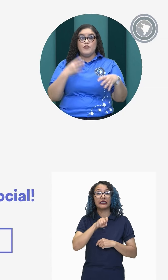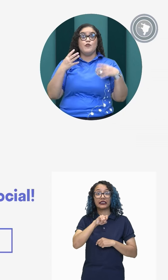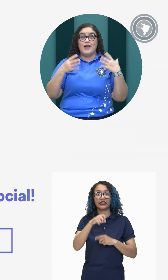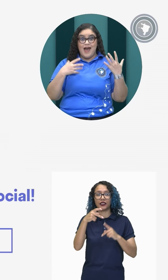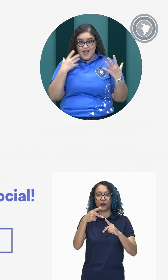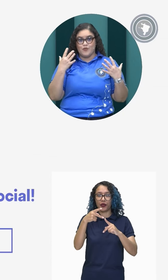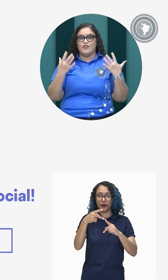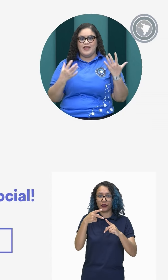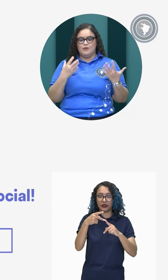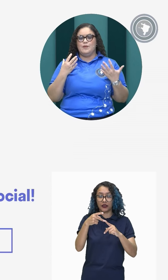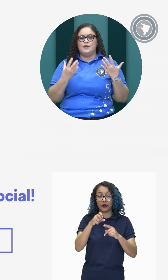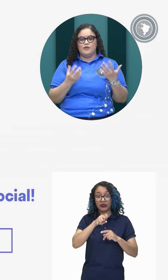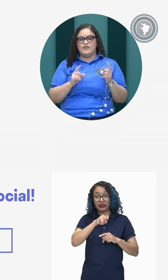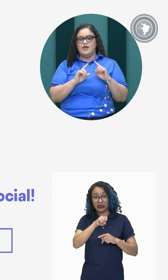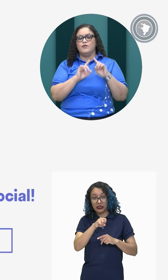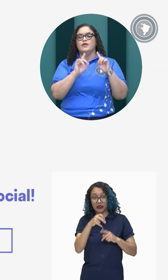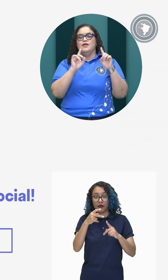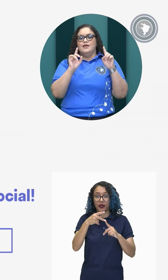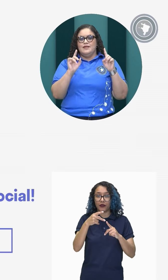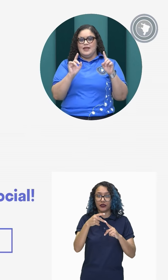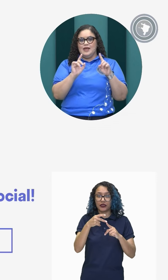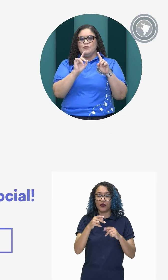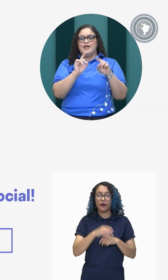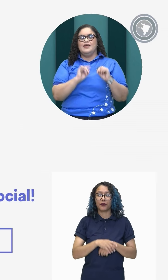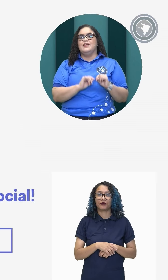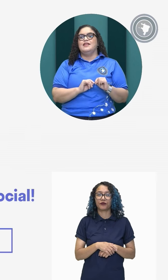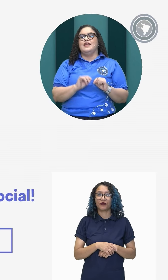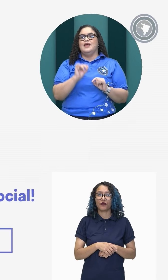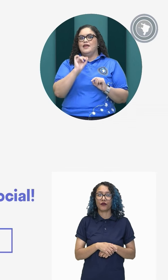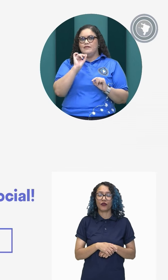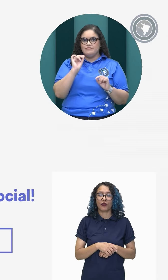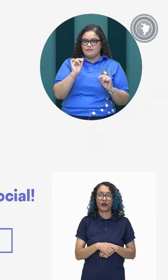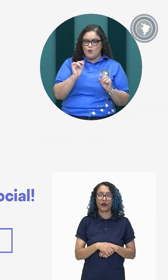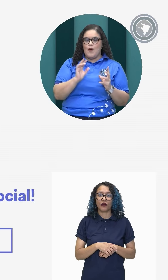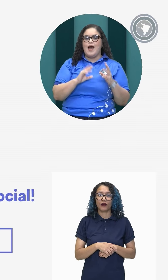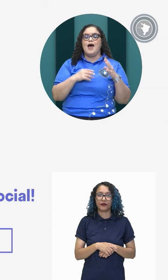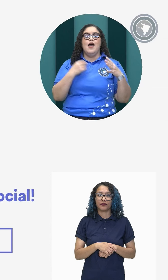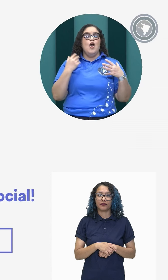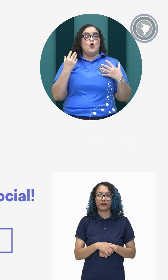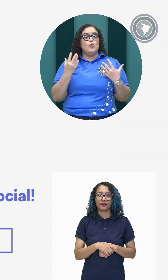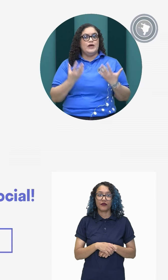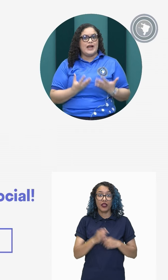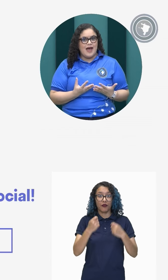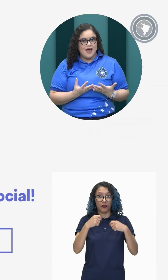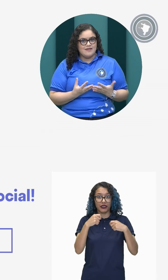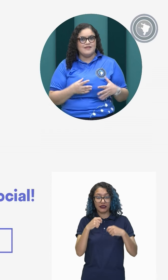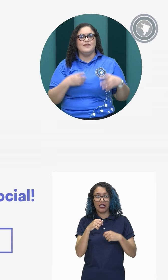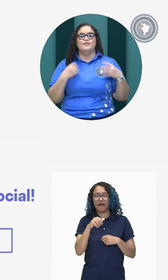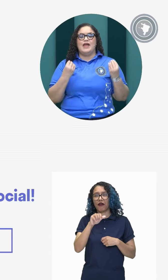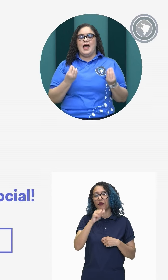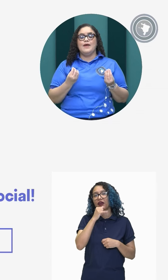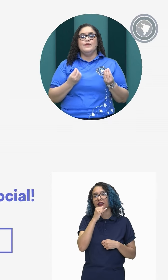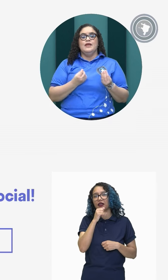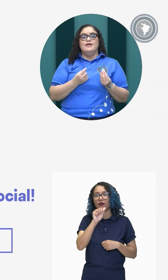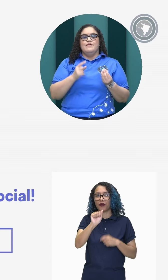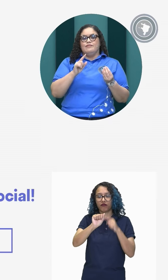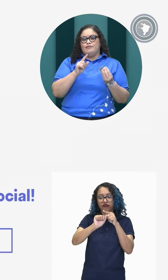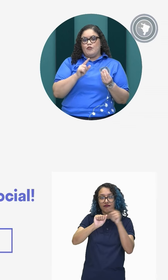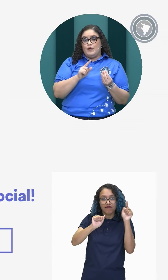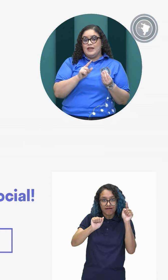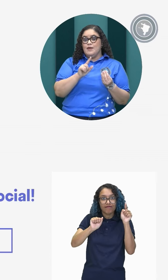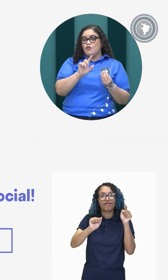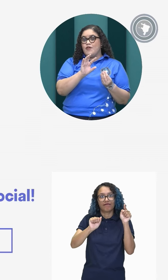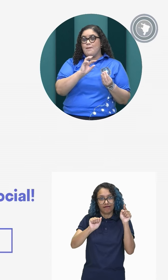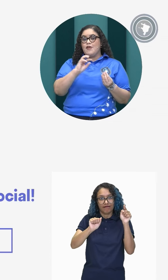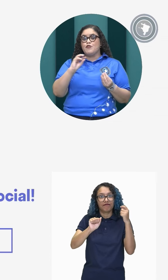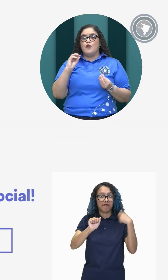preposição, se fosse o caso de ter uma preposição, teríamos aí que ter um A com crase, tá?